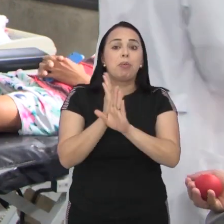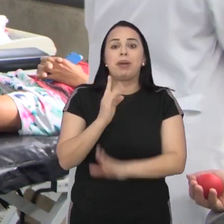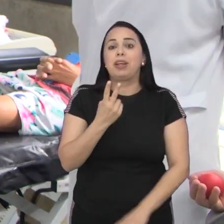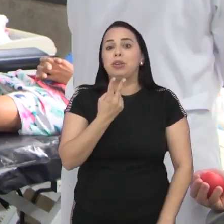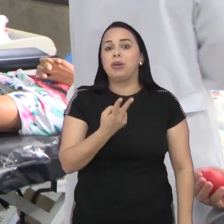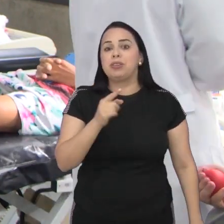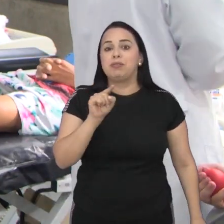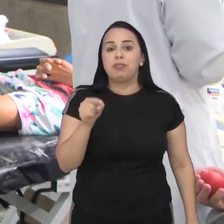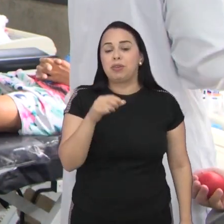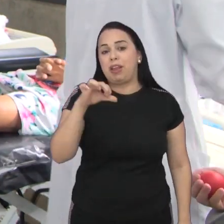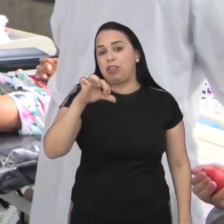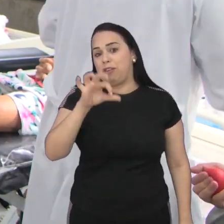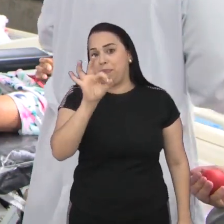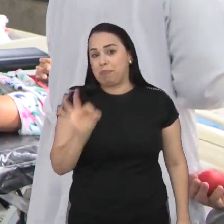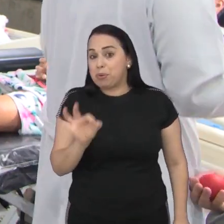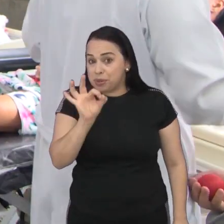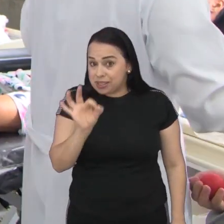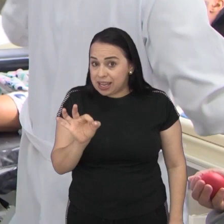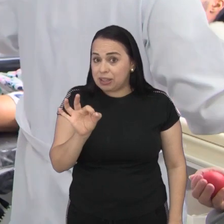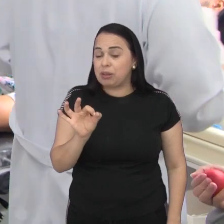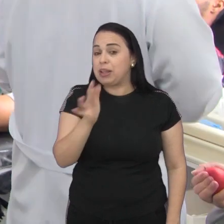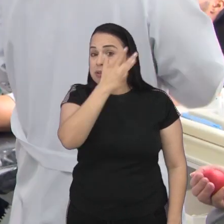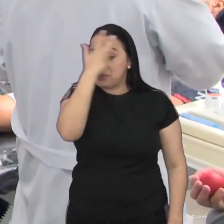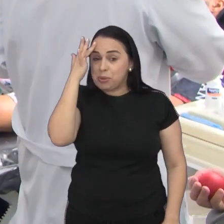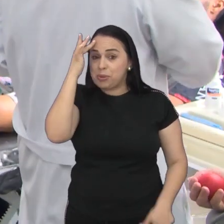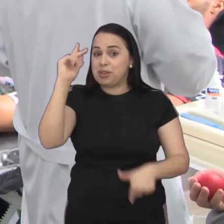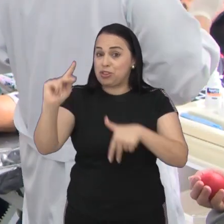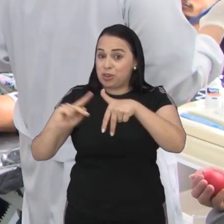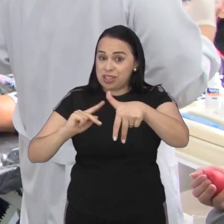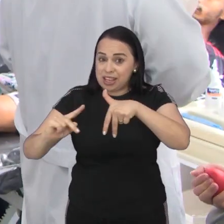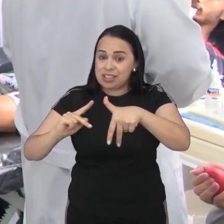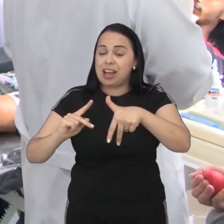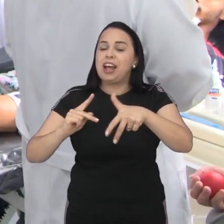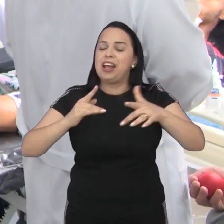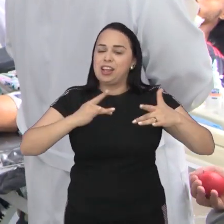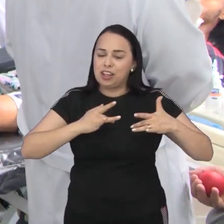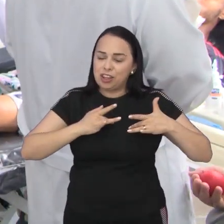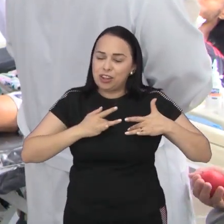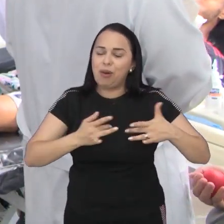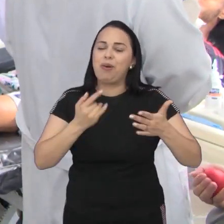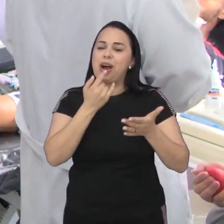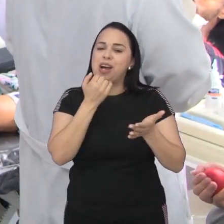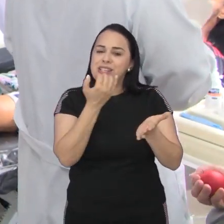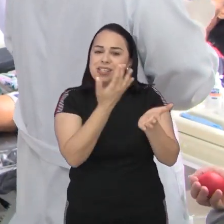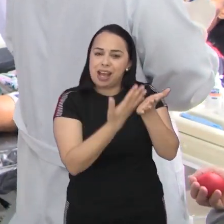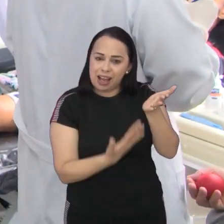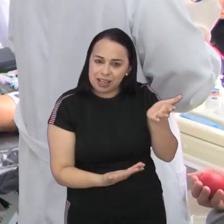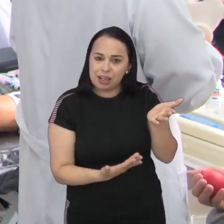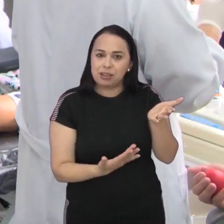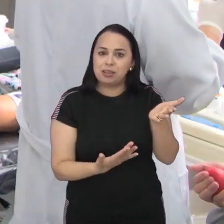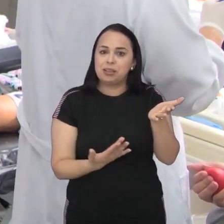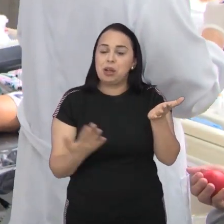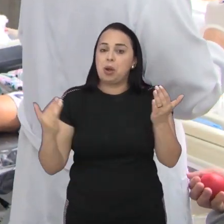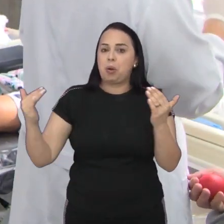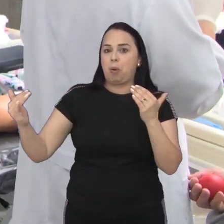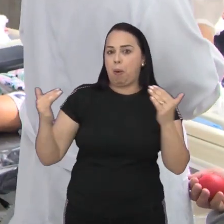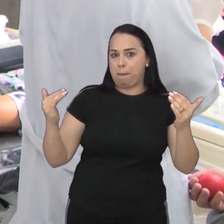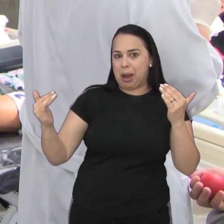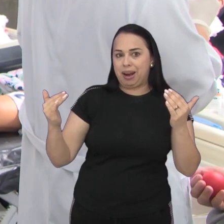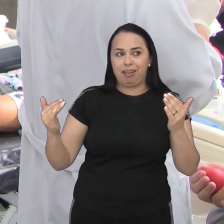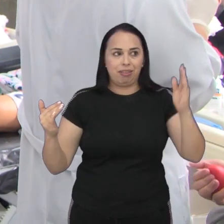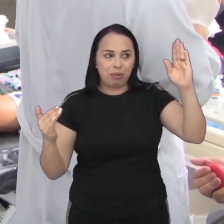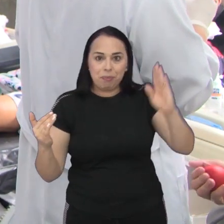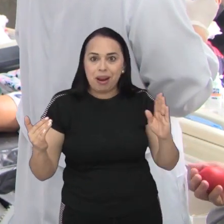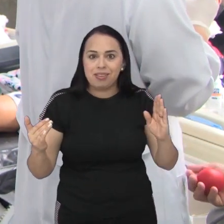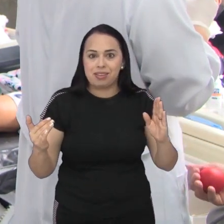que 2,9% da população joseense doa sangue aqui periodicamente no serviço, e isso é o